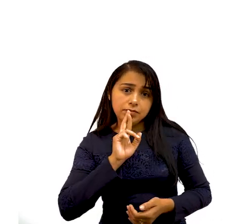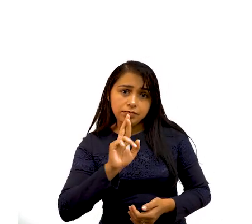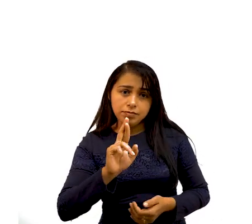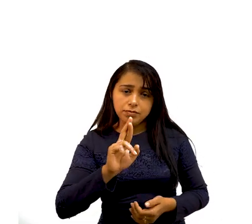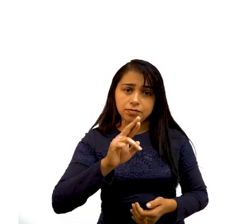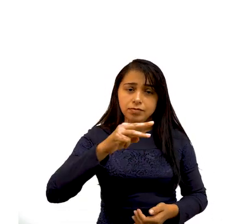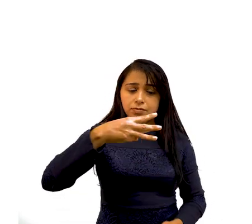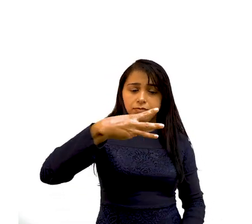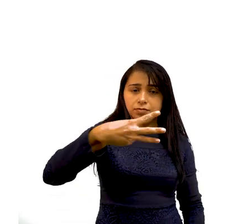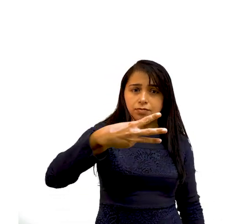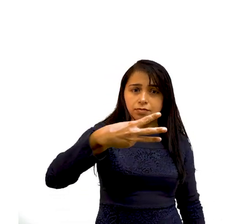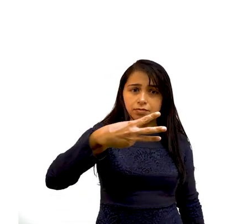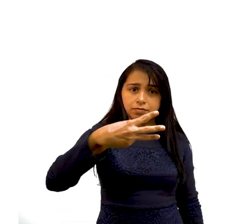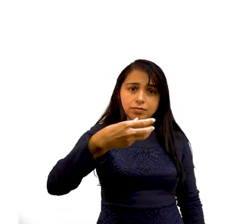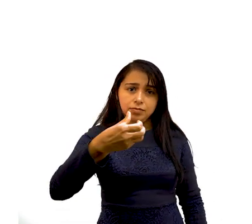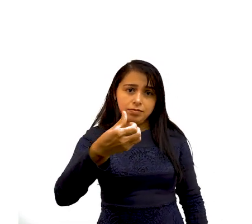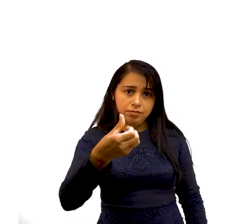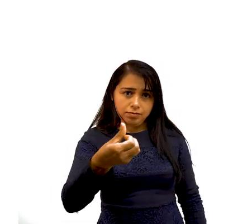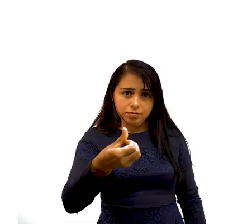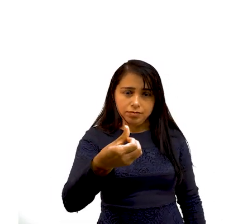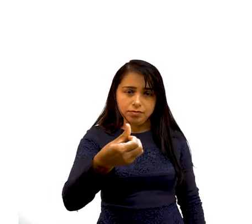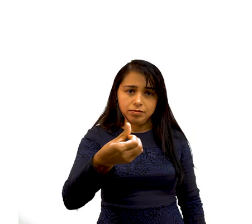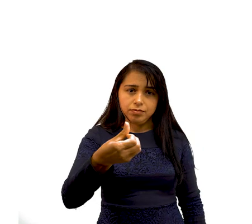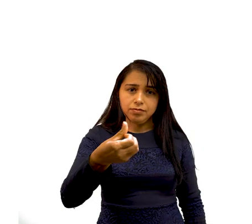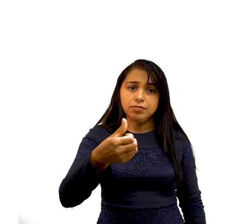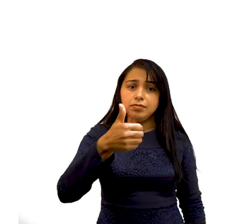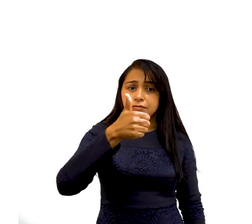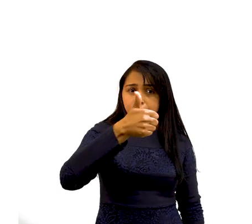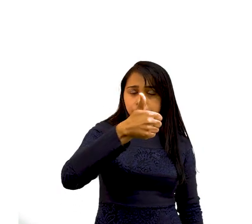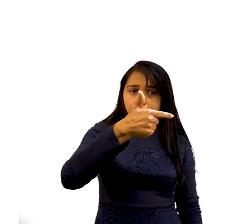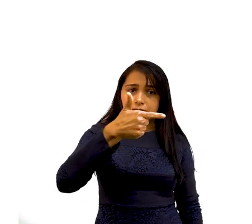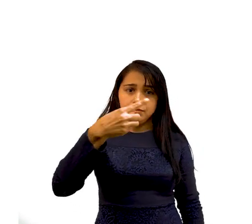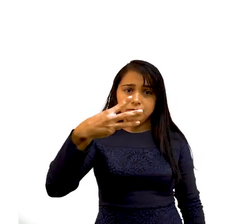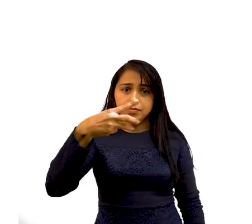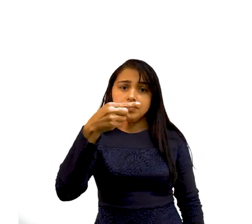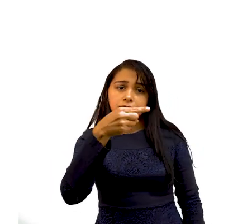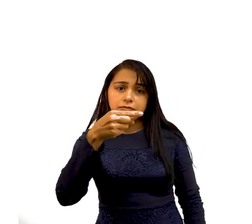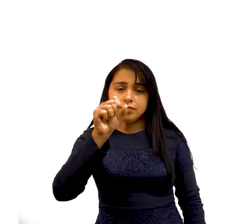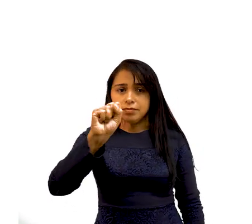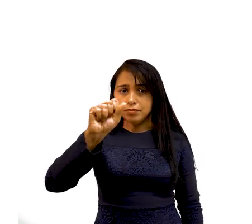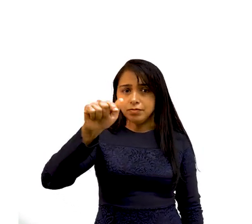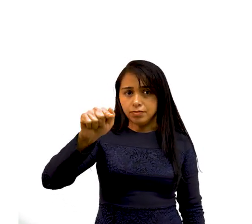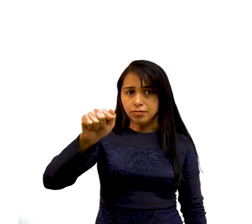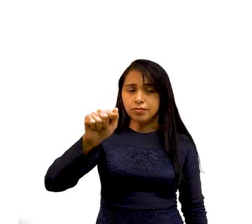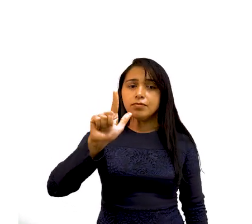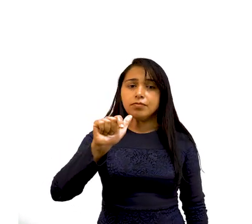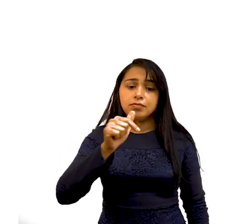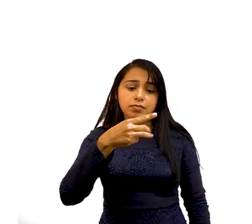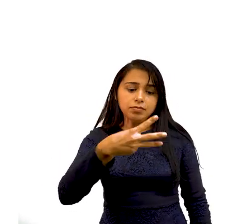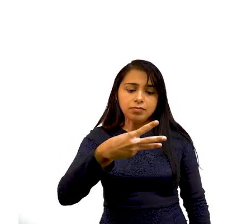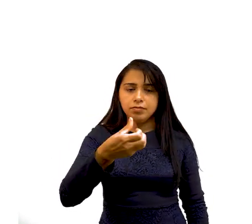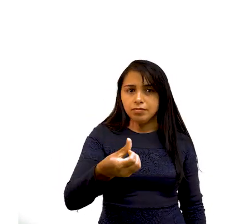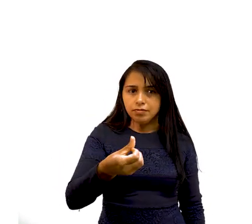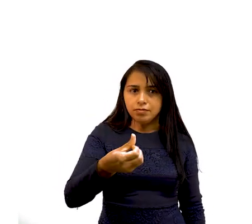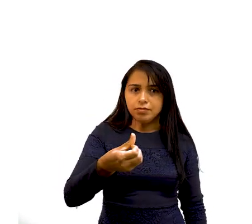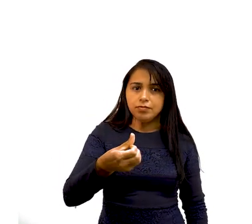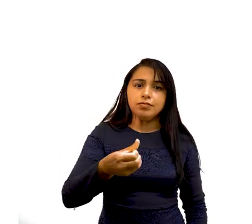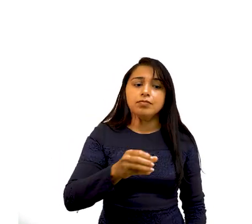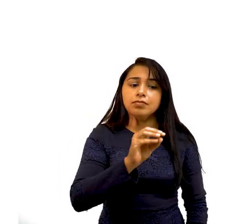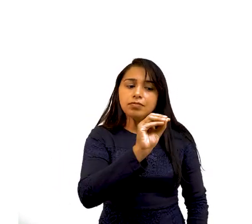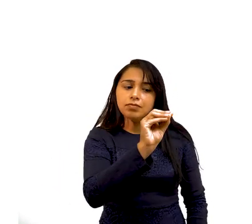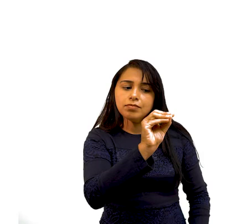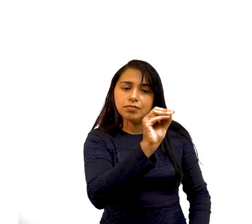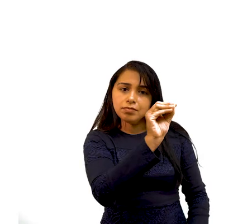fica 6, emprestado aqui fica 11. Então, 123 menos 87 é